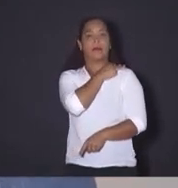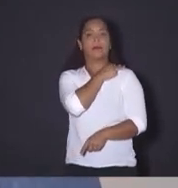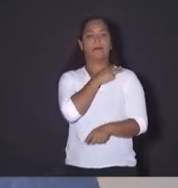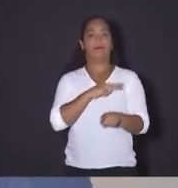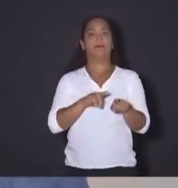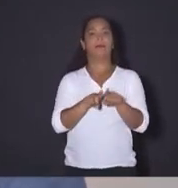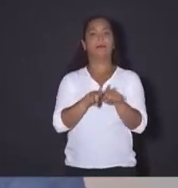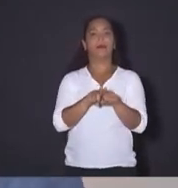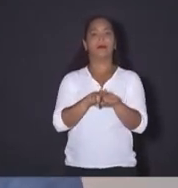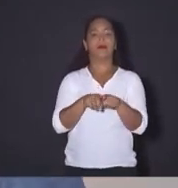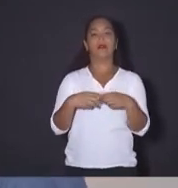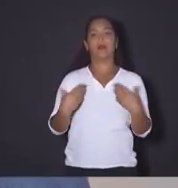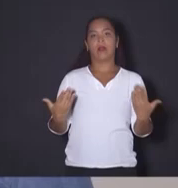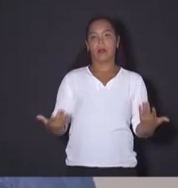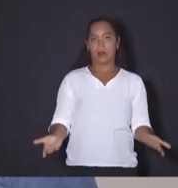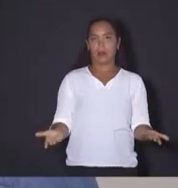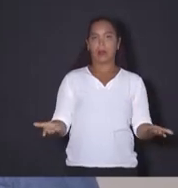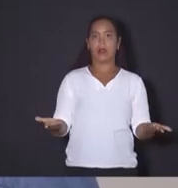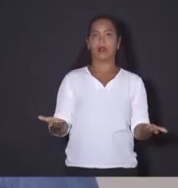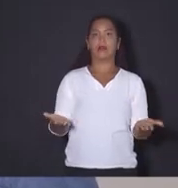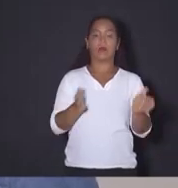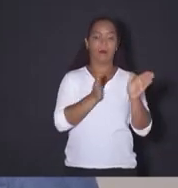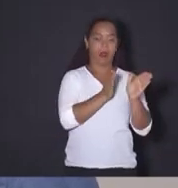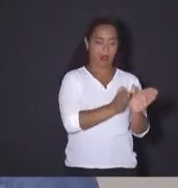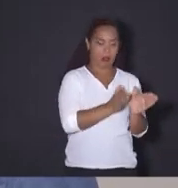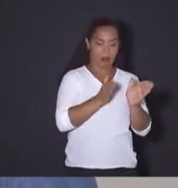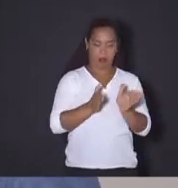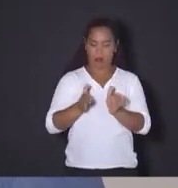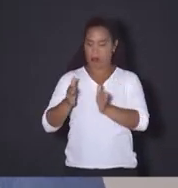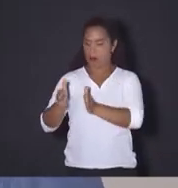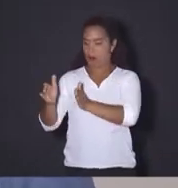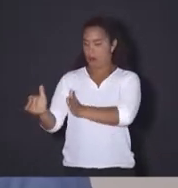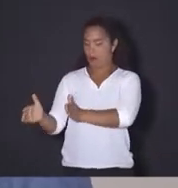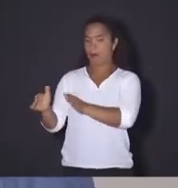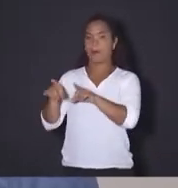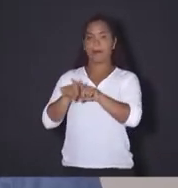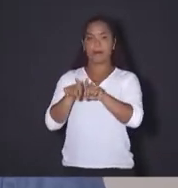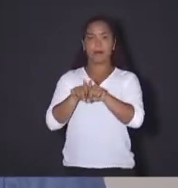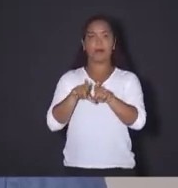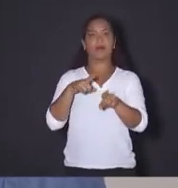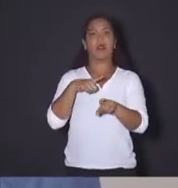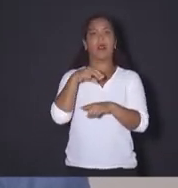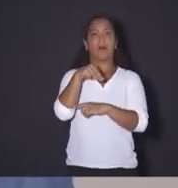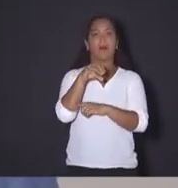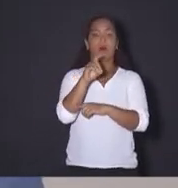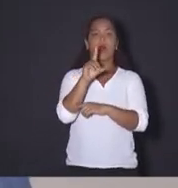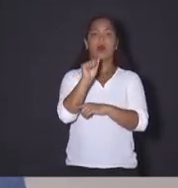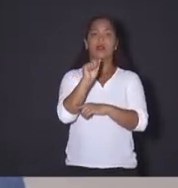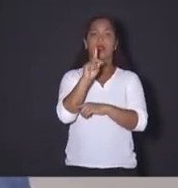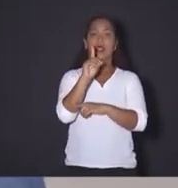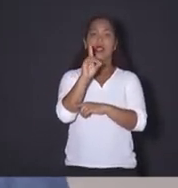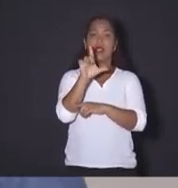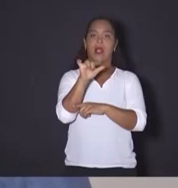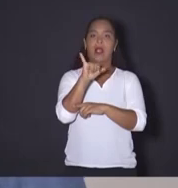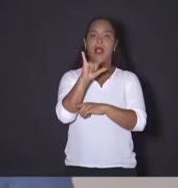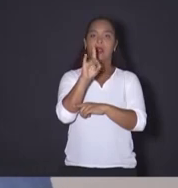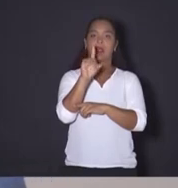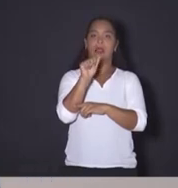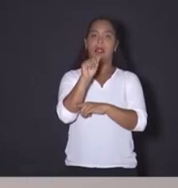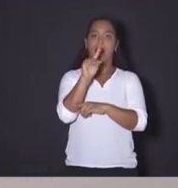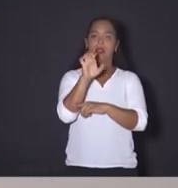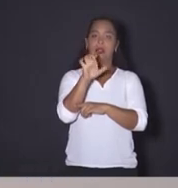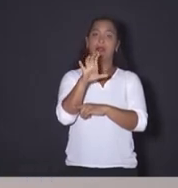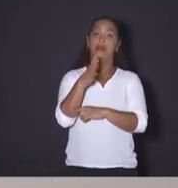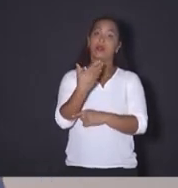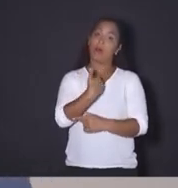médio e obviamente que nós estamos falando das etapas mas não podemos esquecer as modalidades educativas que o estado brasileiro tem um esforço enorme